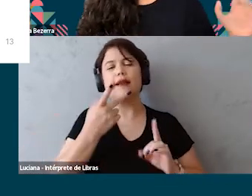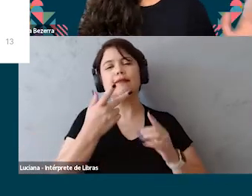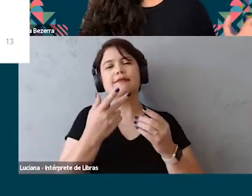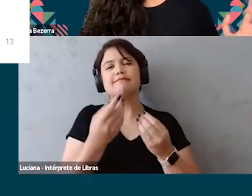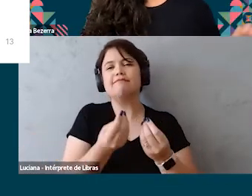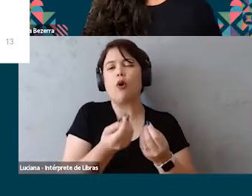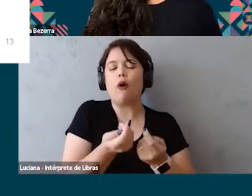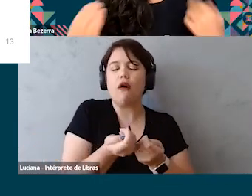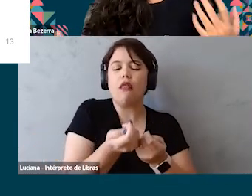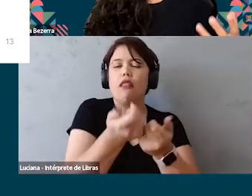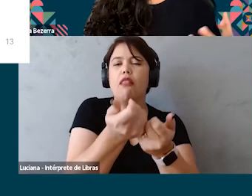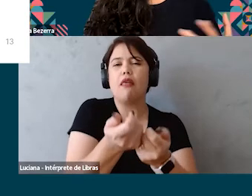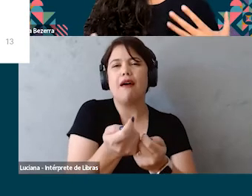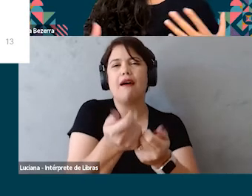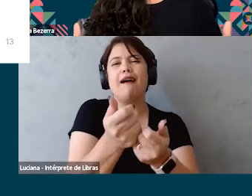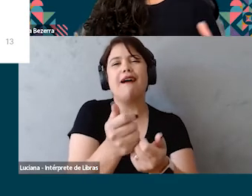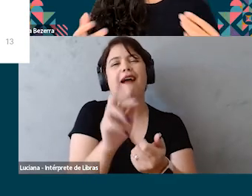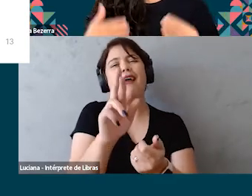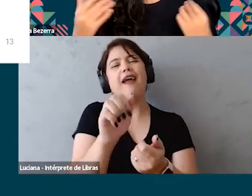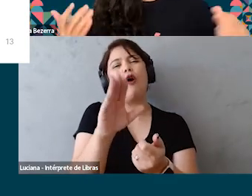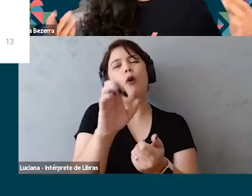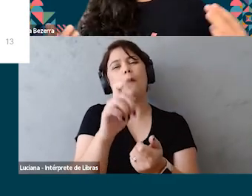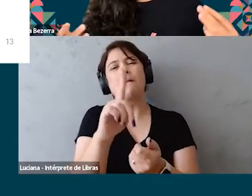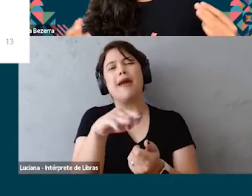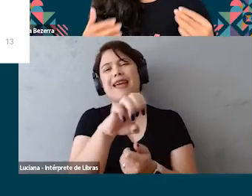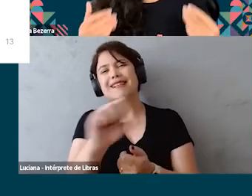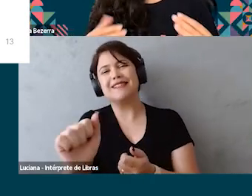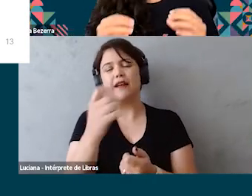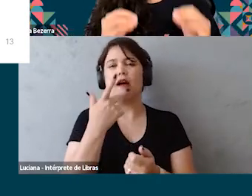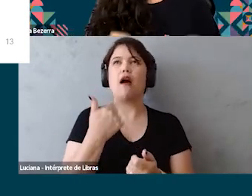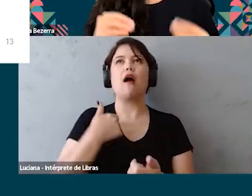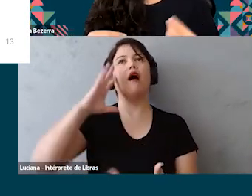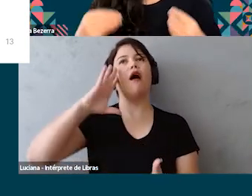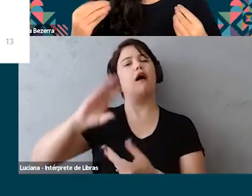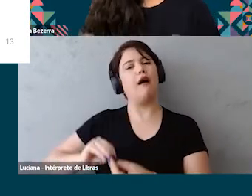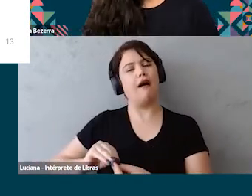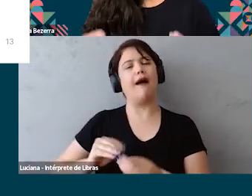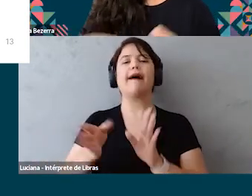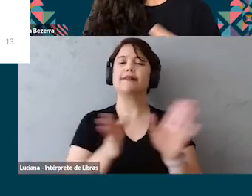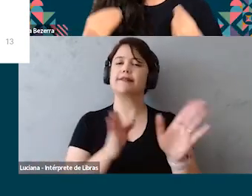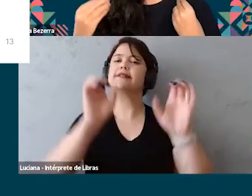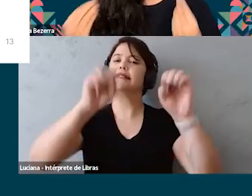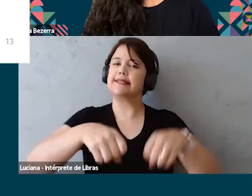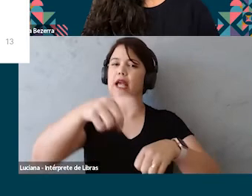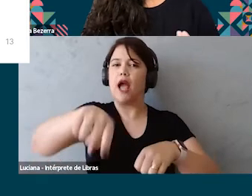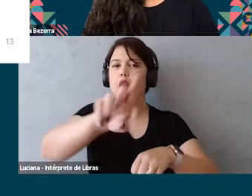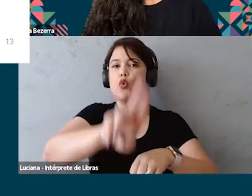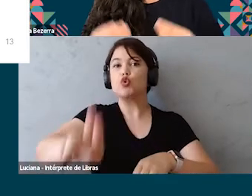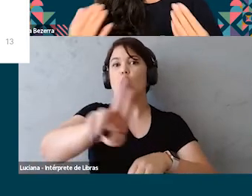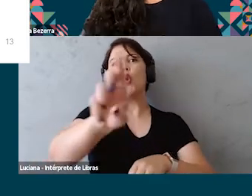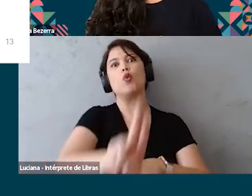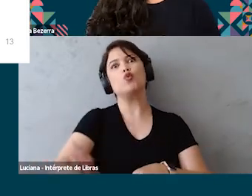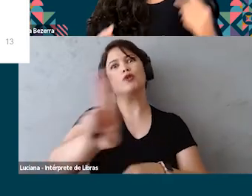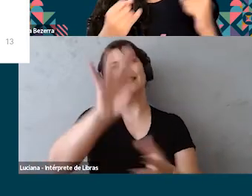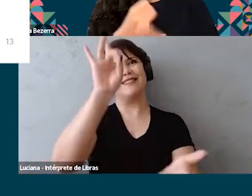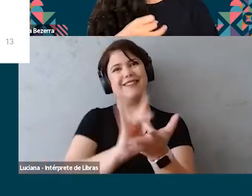no recompensa. O recompensa é tipo assim, eu finalmente entendi que o meu site precisa ser acessível de verdade, focando no usuário final,